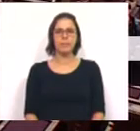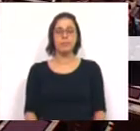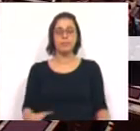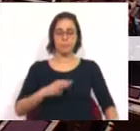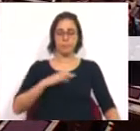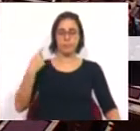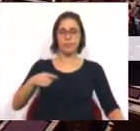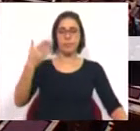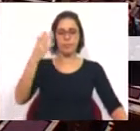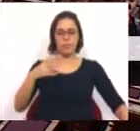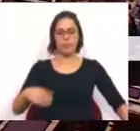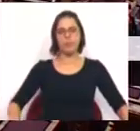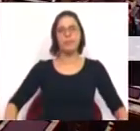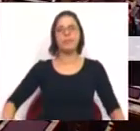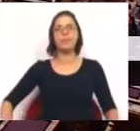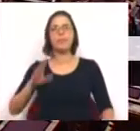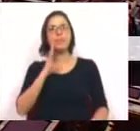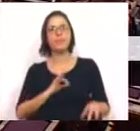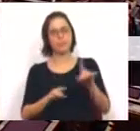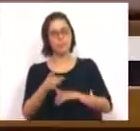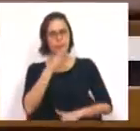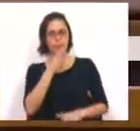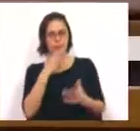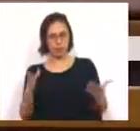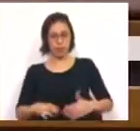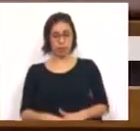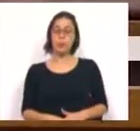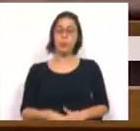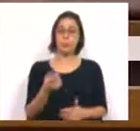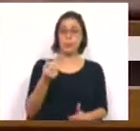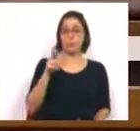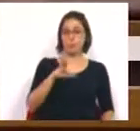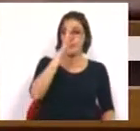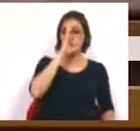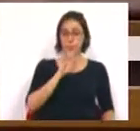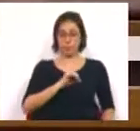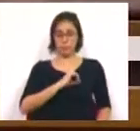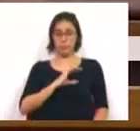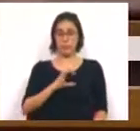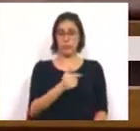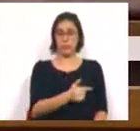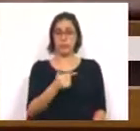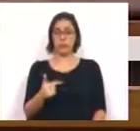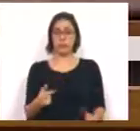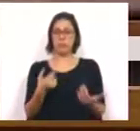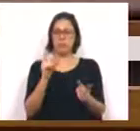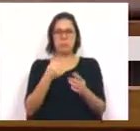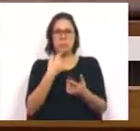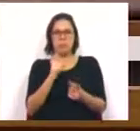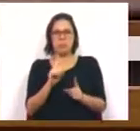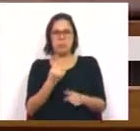Senhor Presidente, senhoras e senhores deputados, quando o anterior governo privatizou os TTT, ninguém percebeu